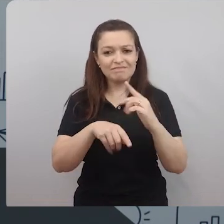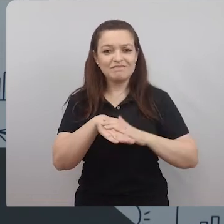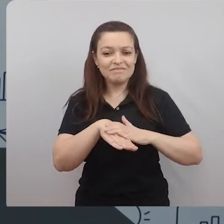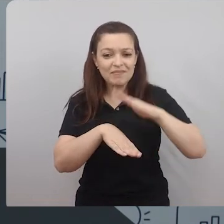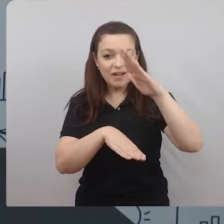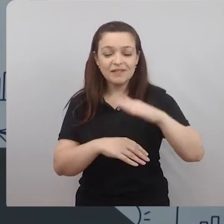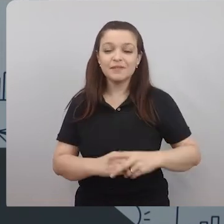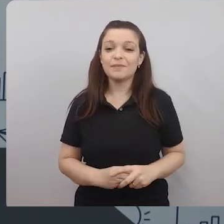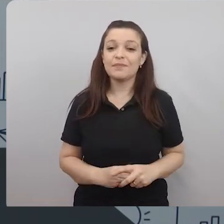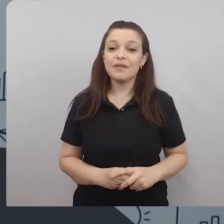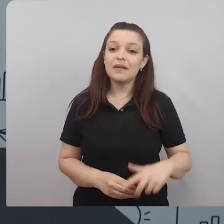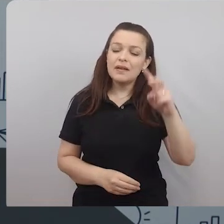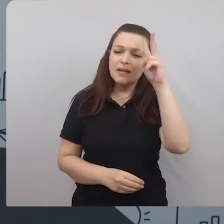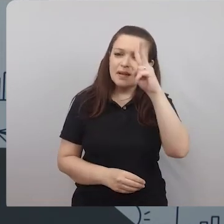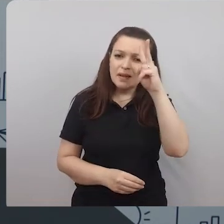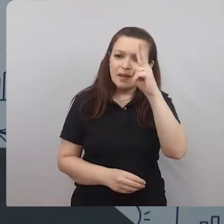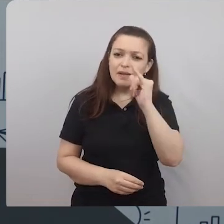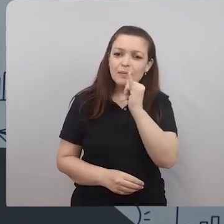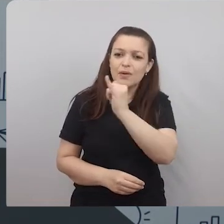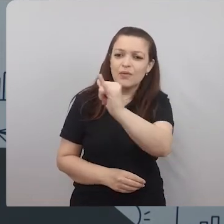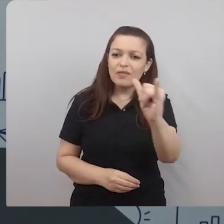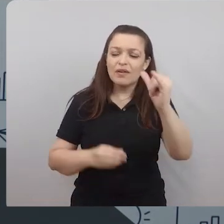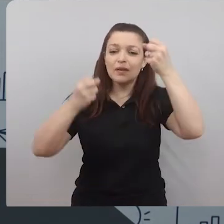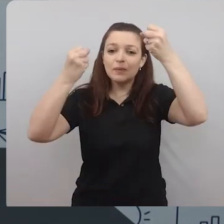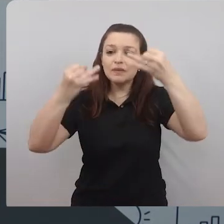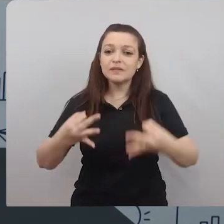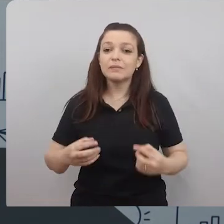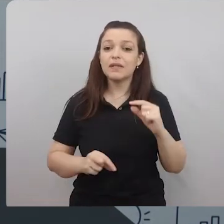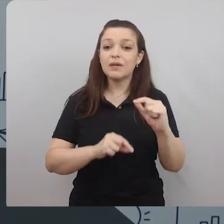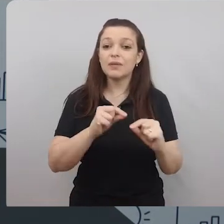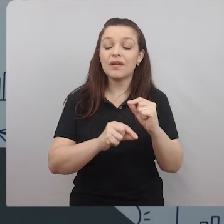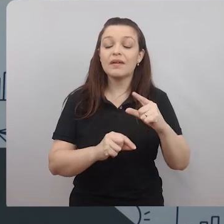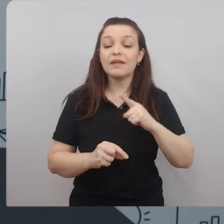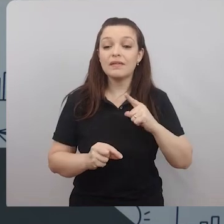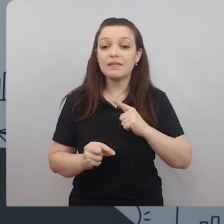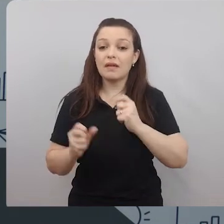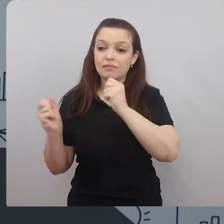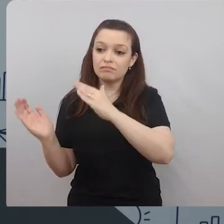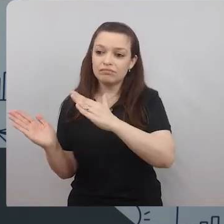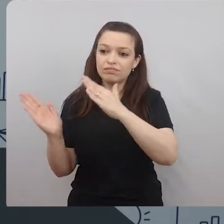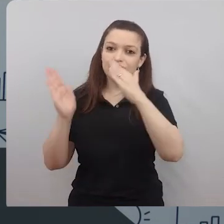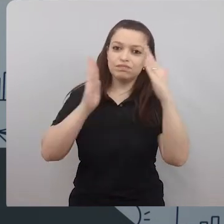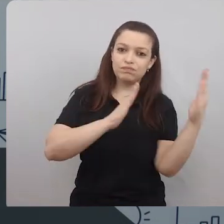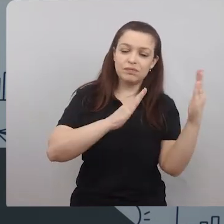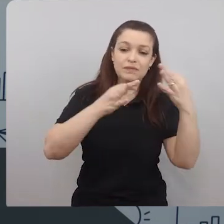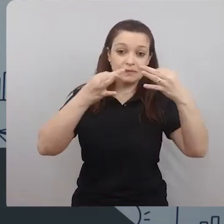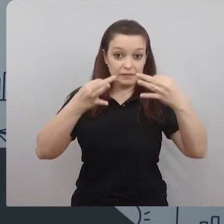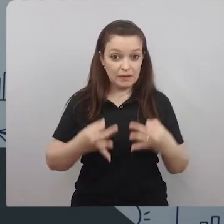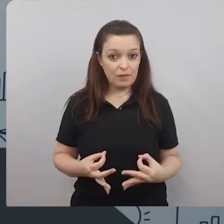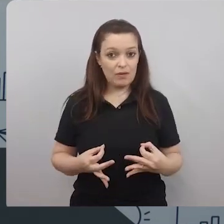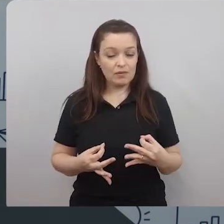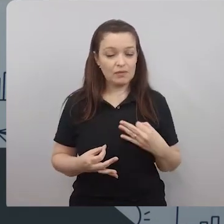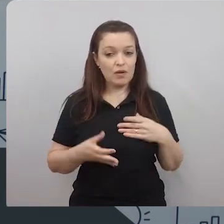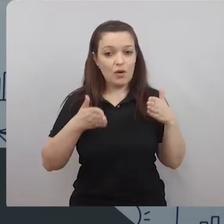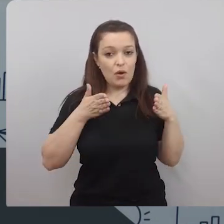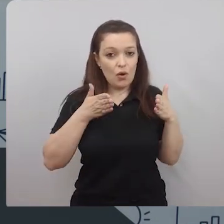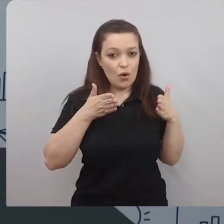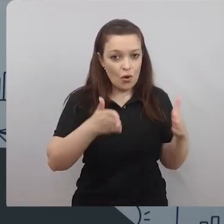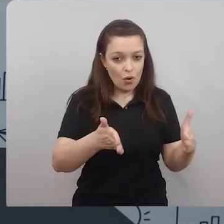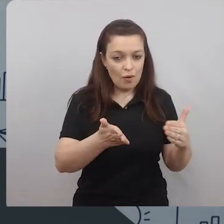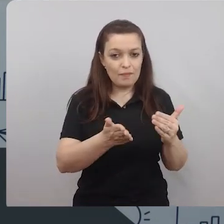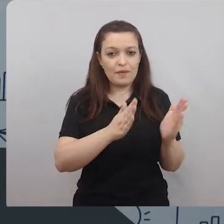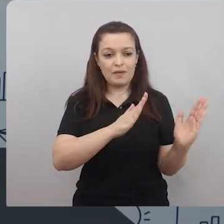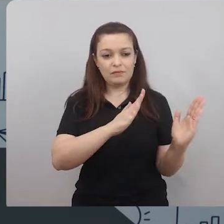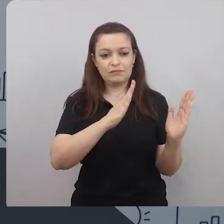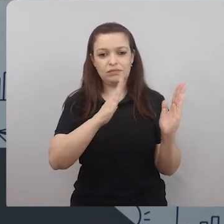gosto. Vocês lembram que eu comentei que na tirinha há uma sequência, um